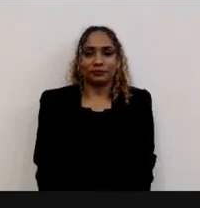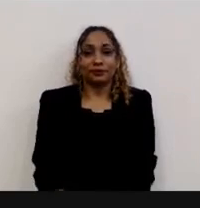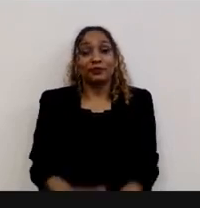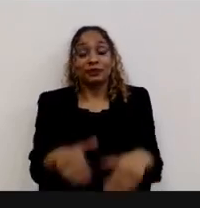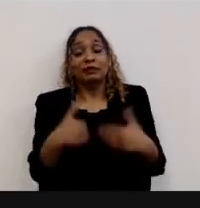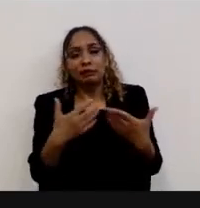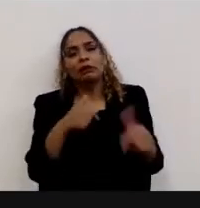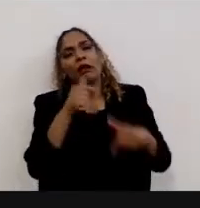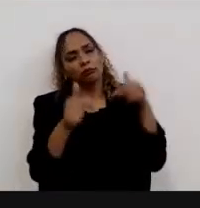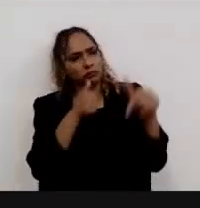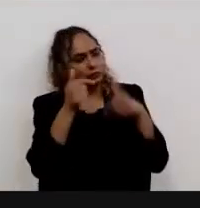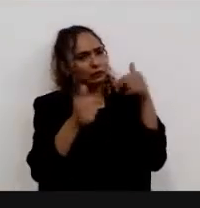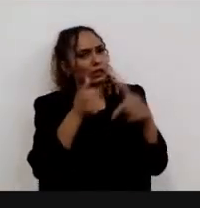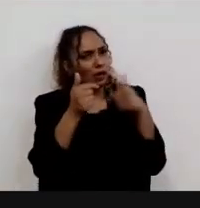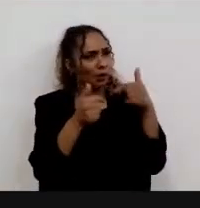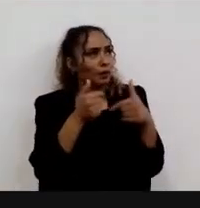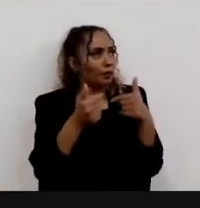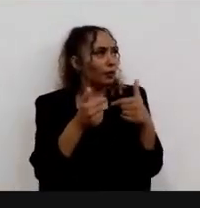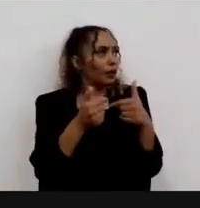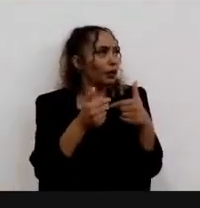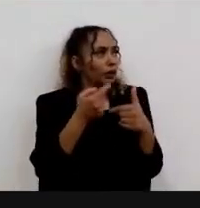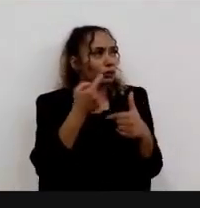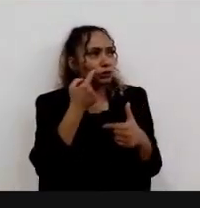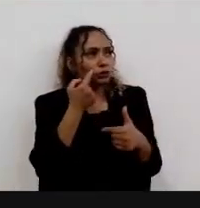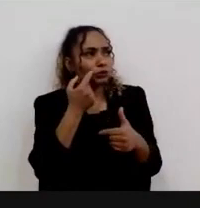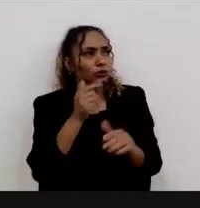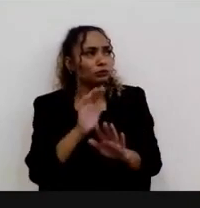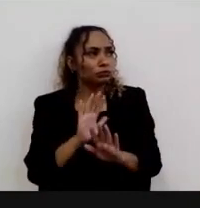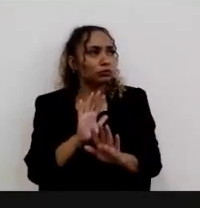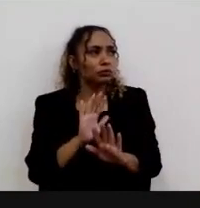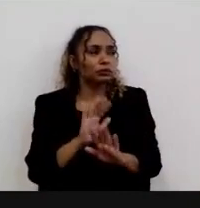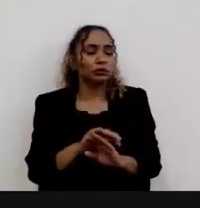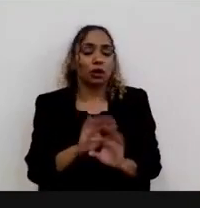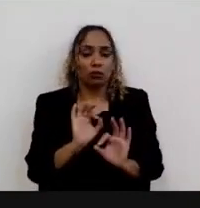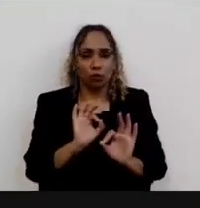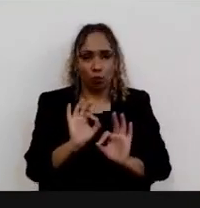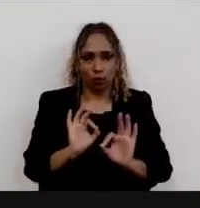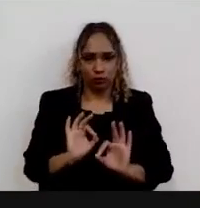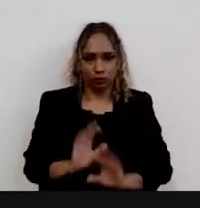Bom, pessoal, esse trabalho... Deixa eu soltar o cronômetro aqui. Vou soltar deste lado.